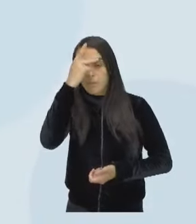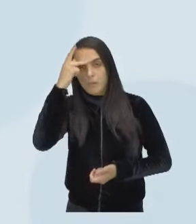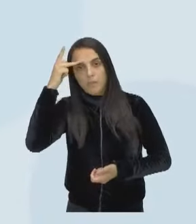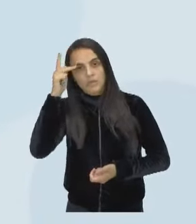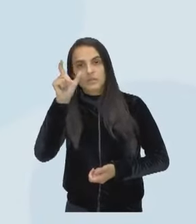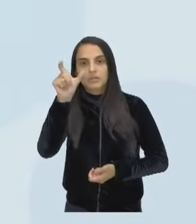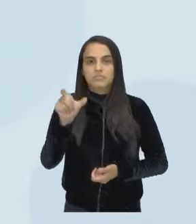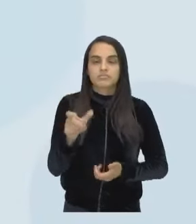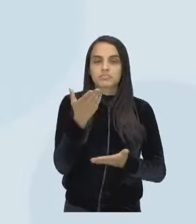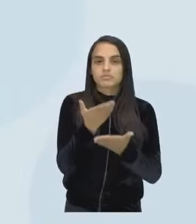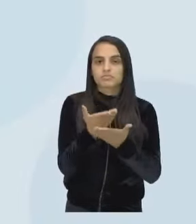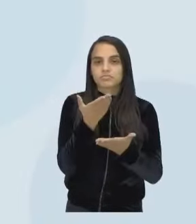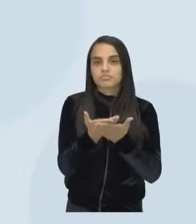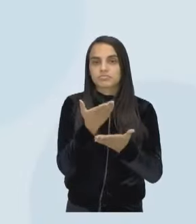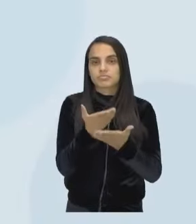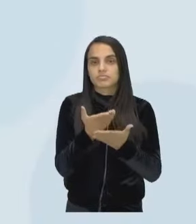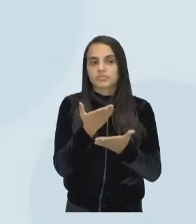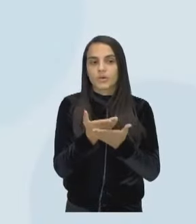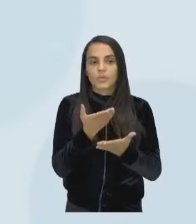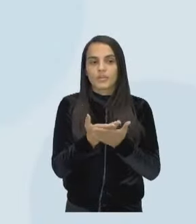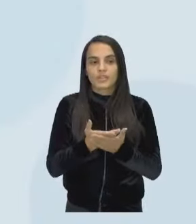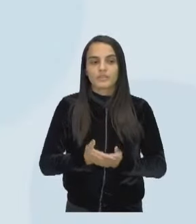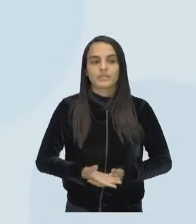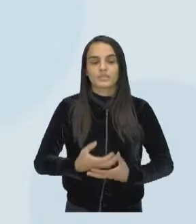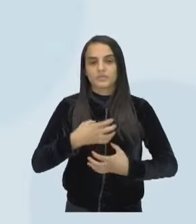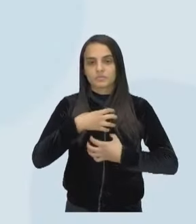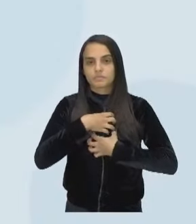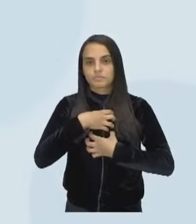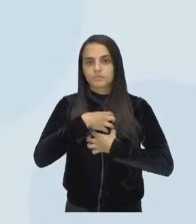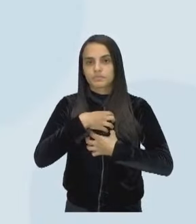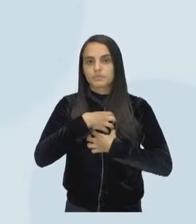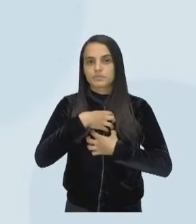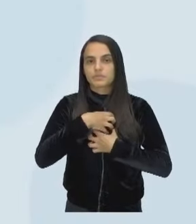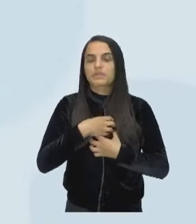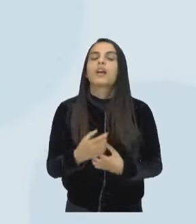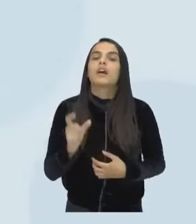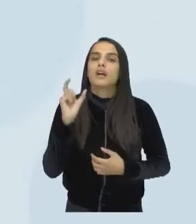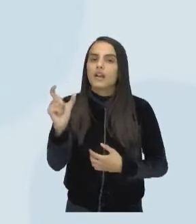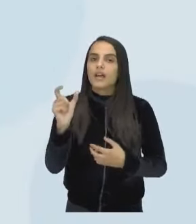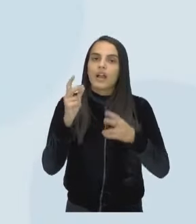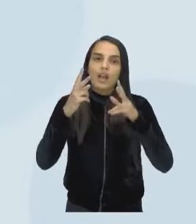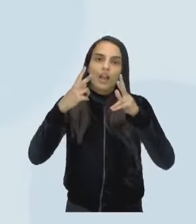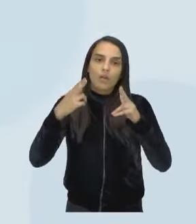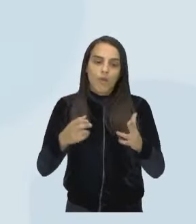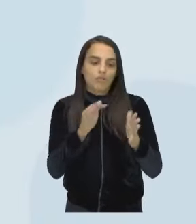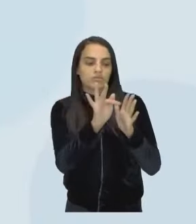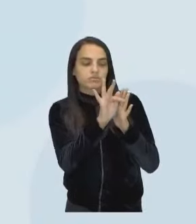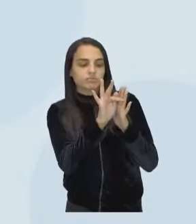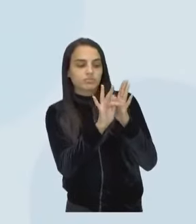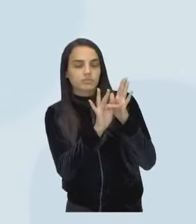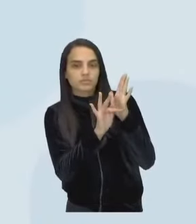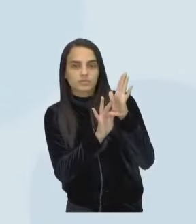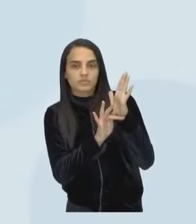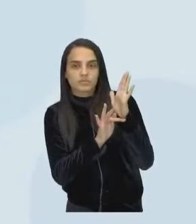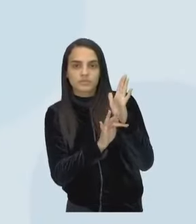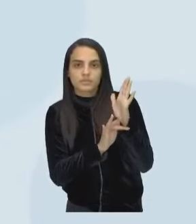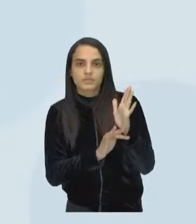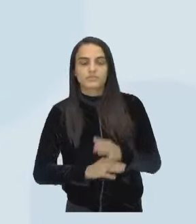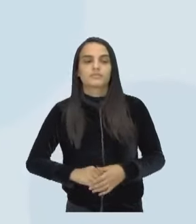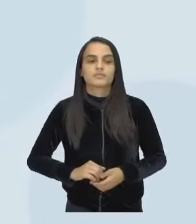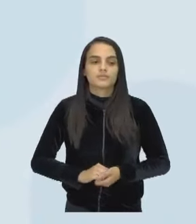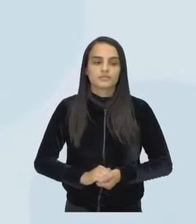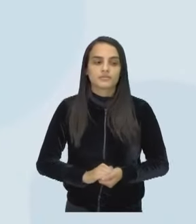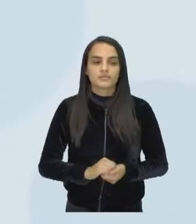que estuda comportamento. Essa palavra aqui aparece muito em textos, né? Deixa eu ver se a minha canetinha está ativa